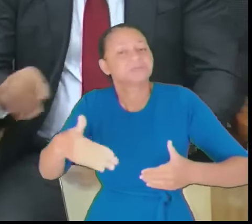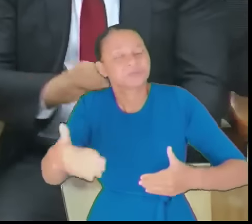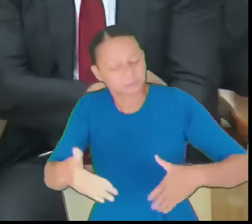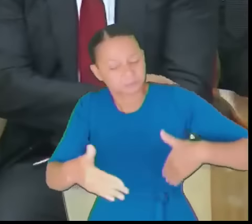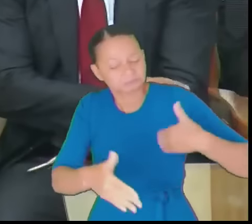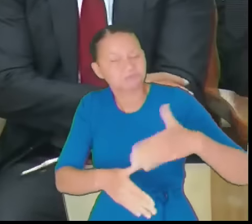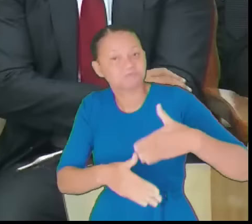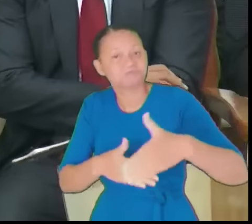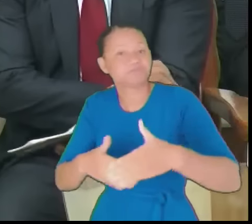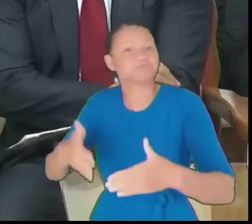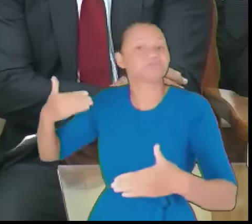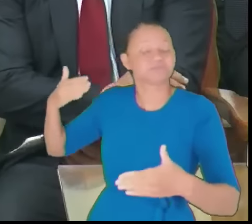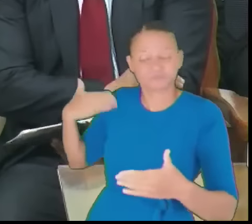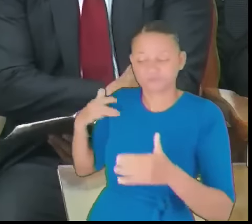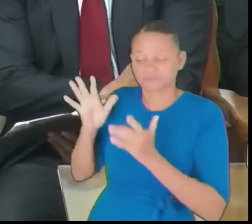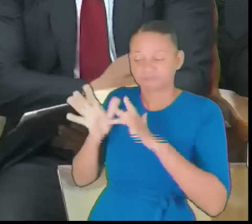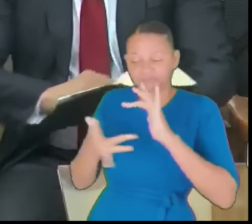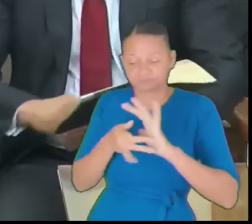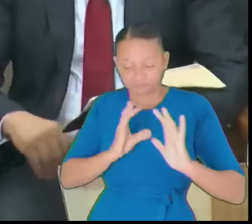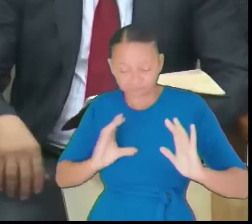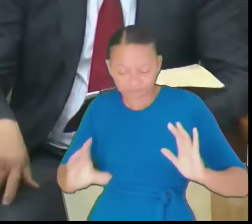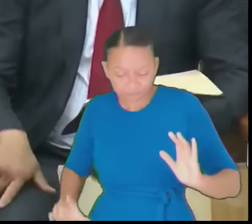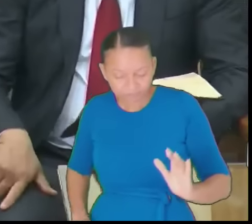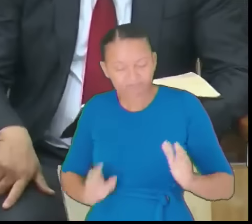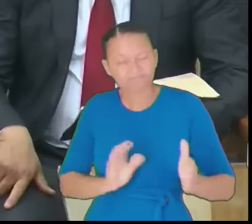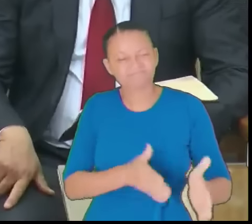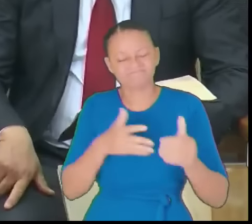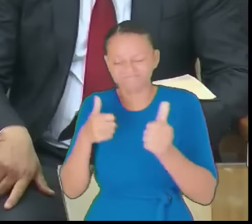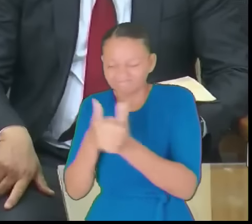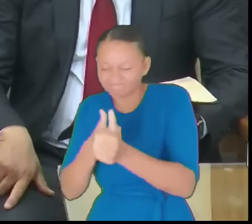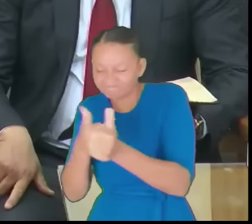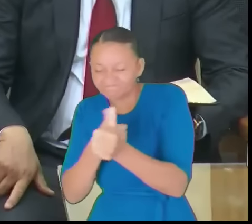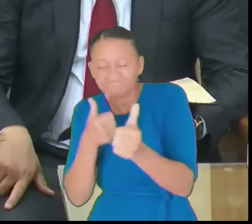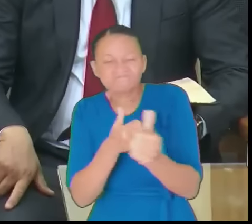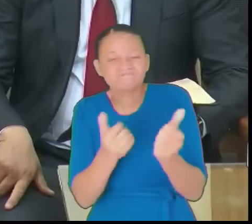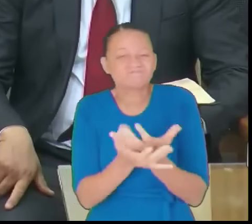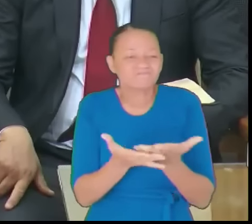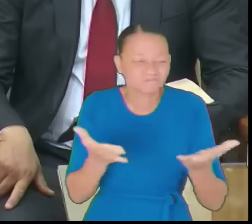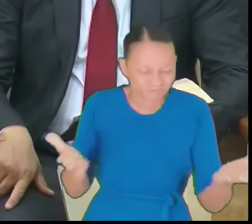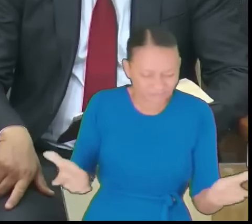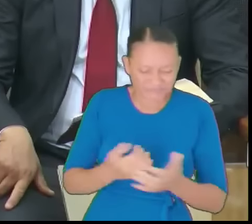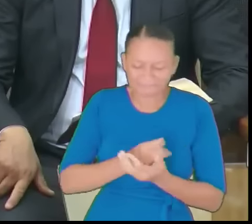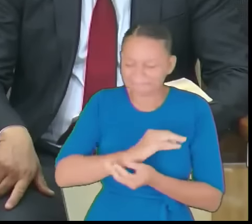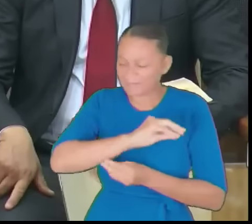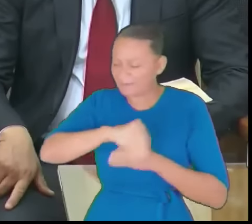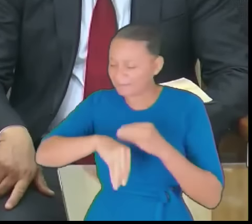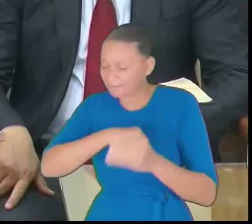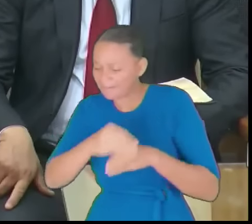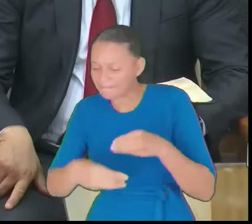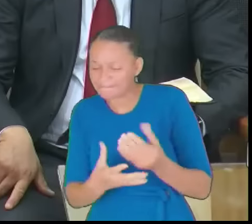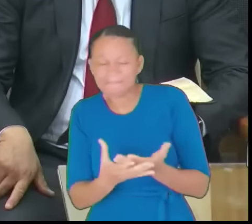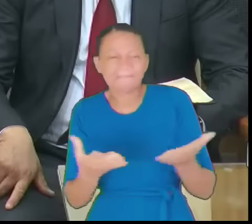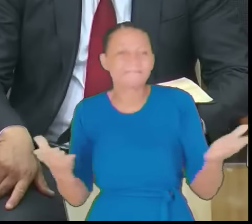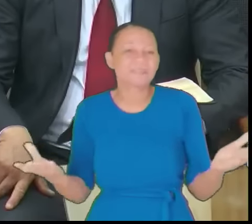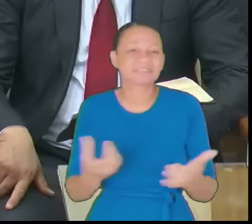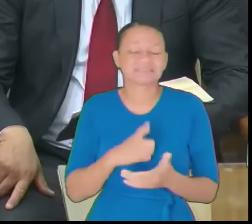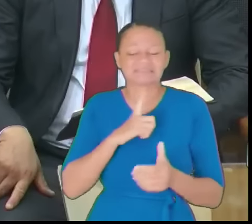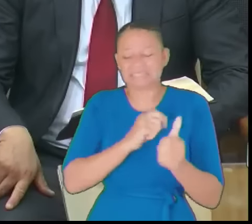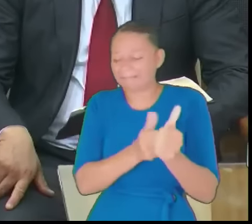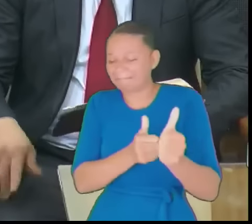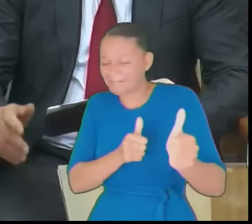atravessando desde Cristo, passando pelas perseguições, passando pela mistura, passando pela